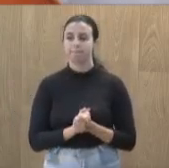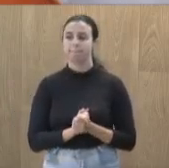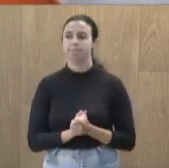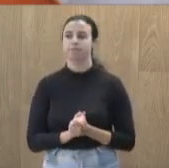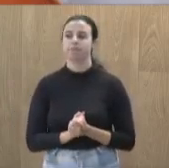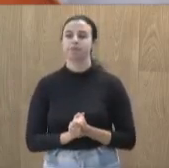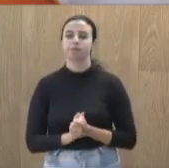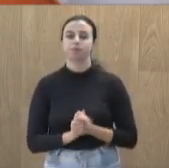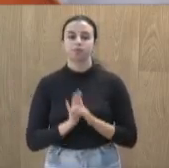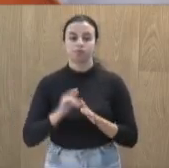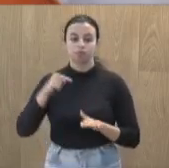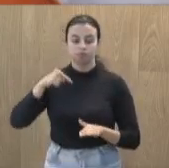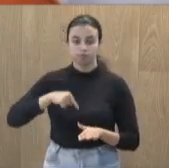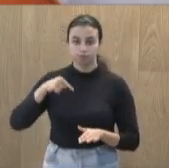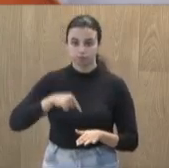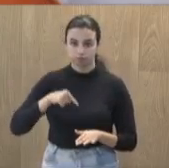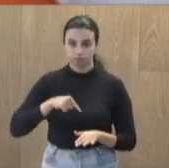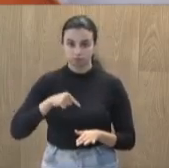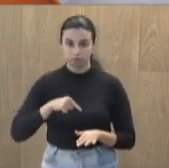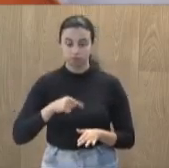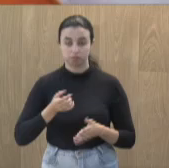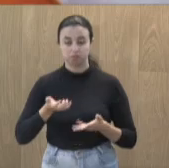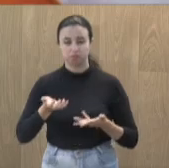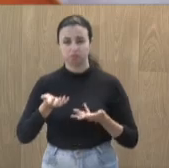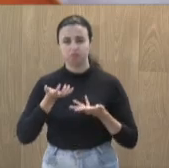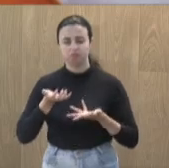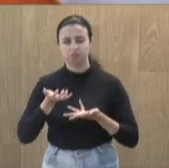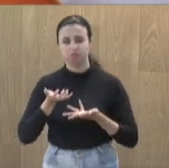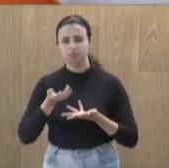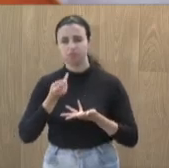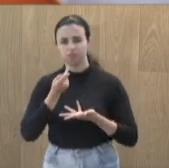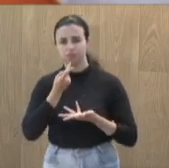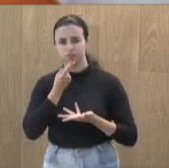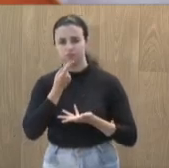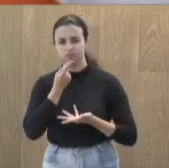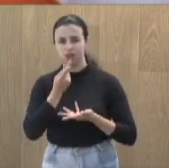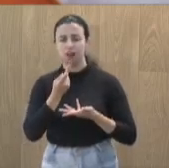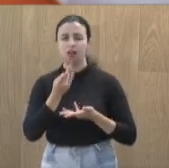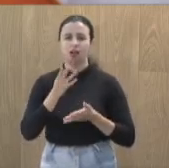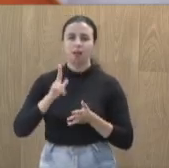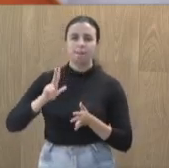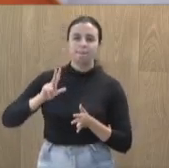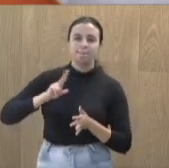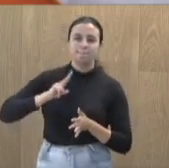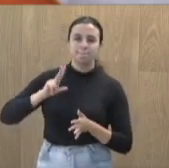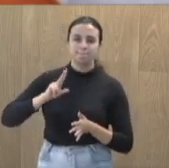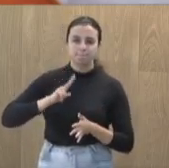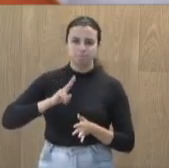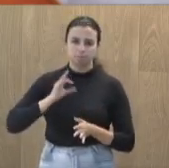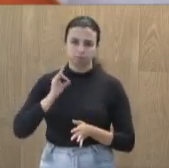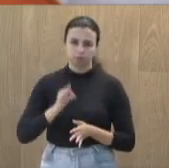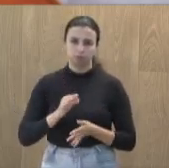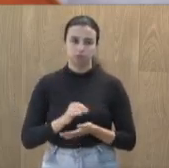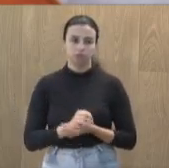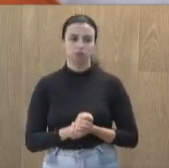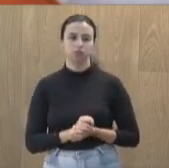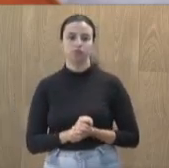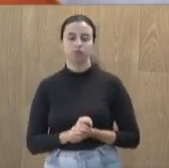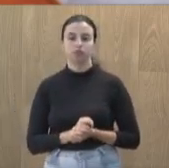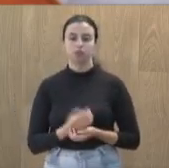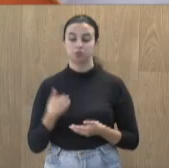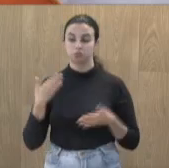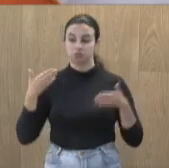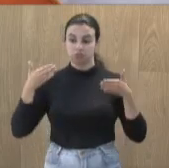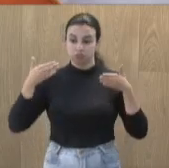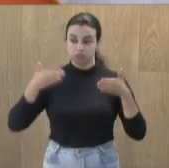presidente, eu queria retratar uma fala minha pessoal. Uma fala minha pessoal. Eu cheguei